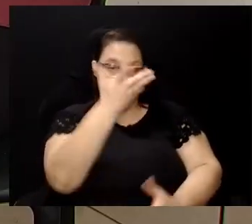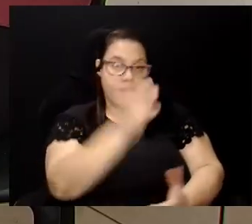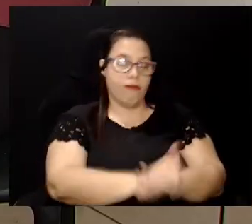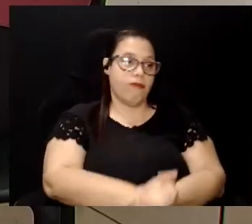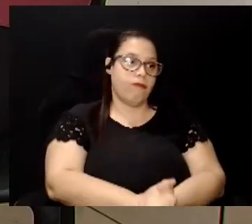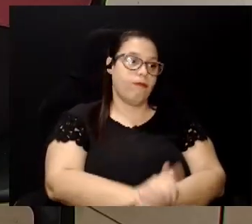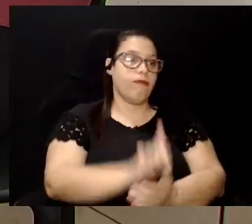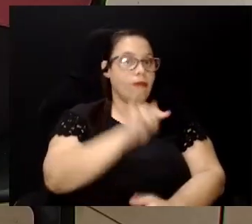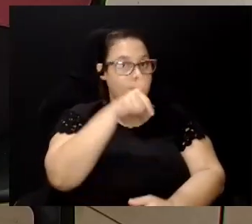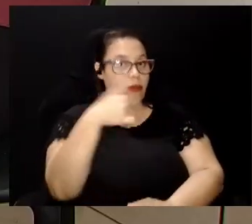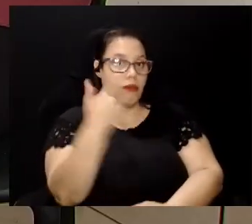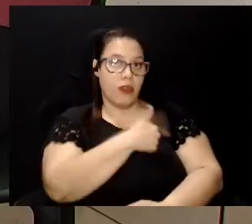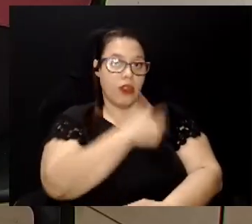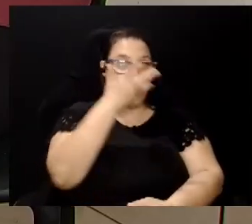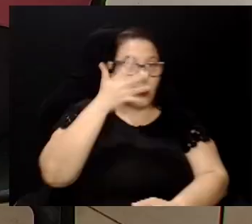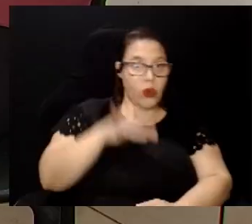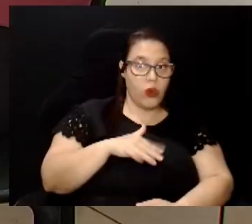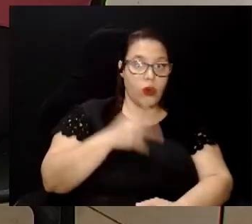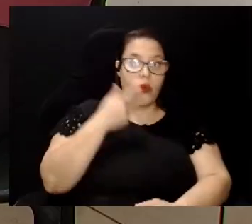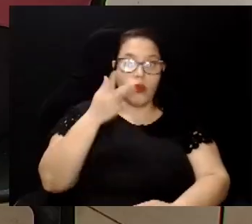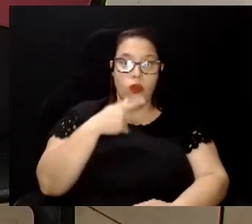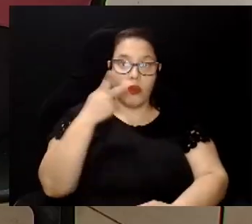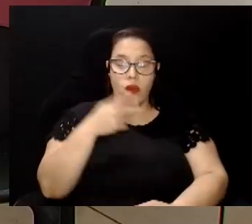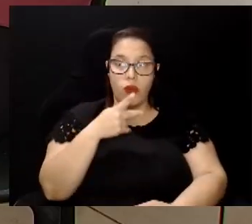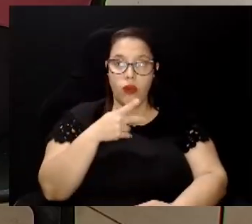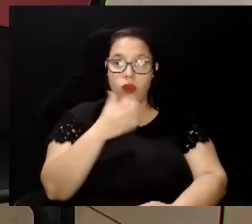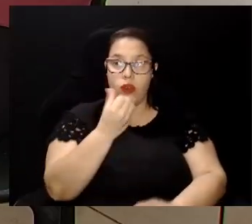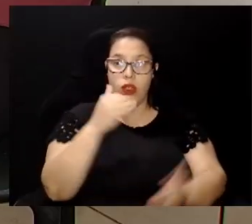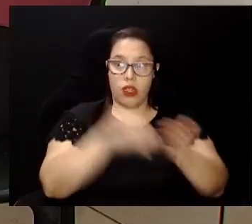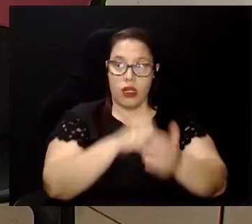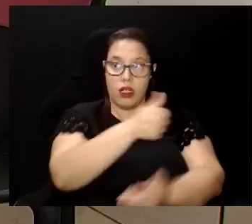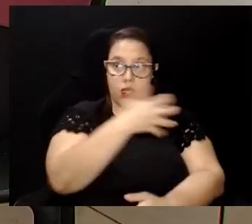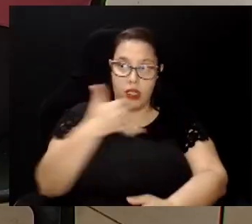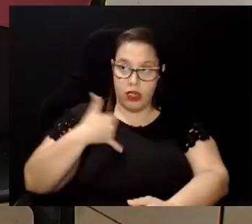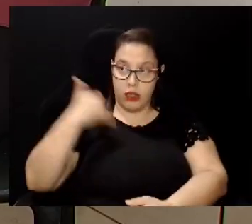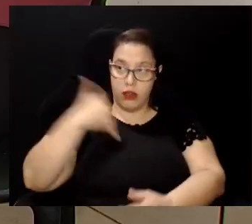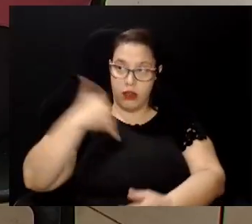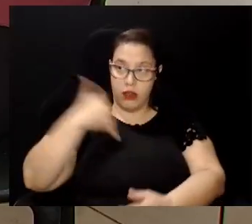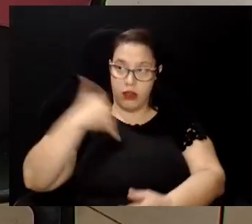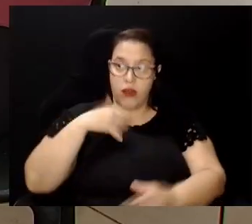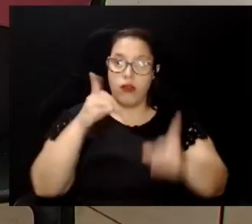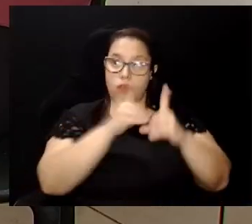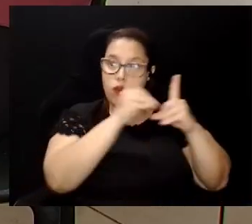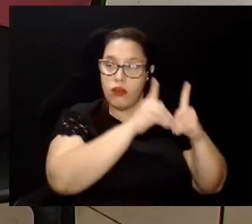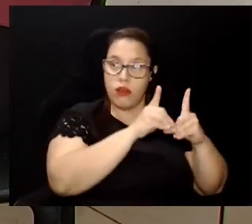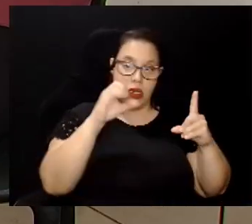nossas crianças que eu tô falando, de 6 a 14 anos, a gente atende também o CCI,